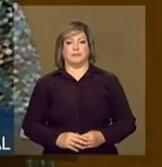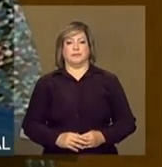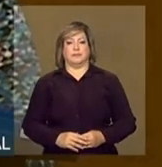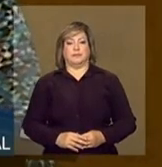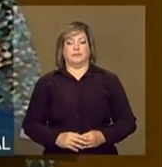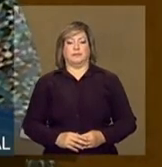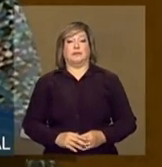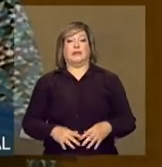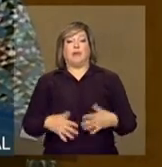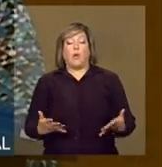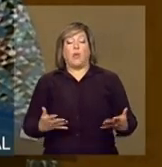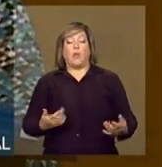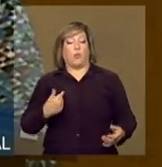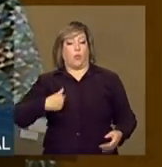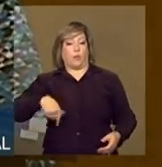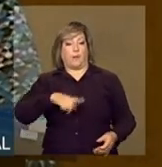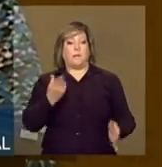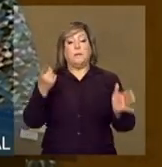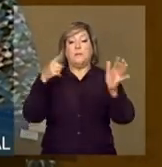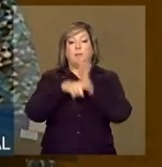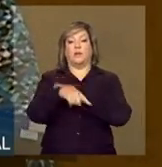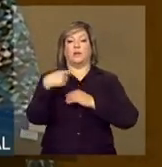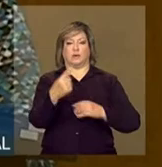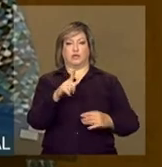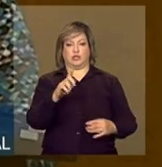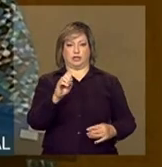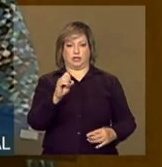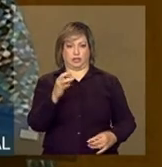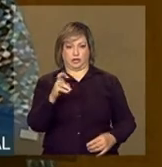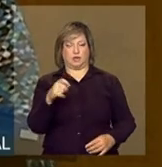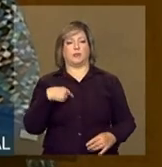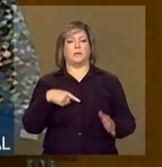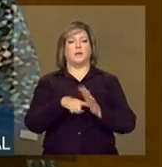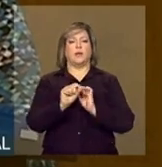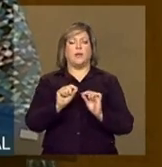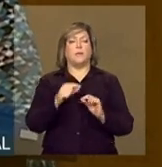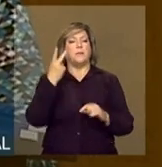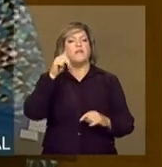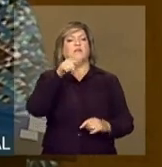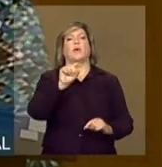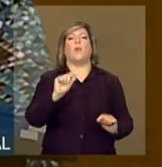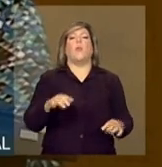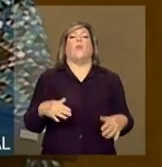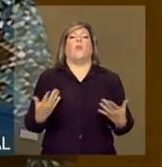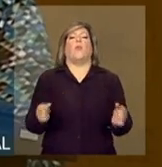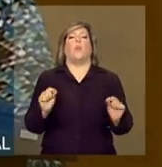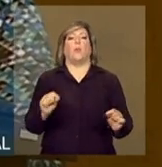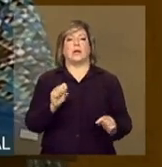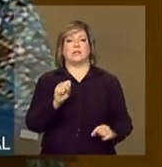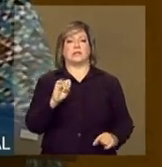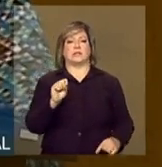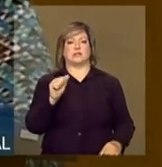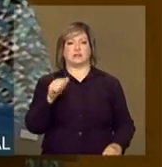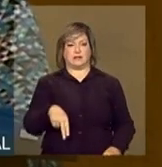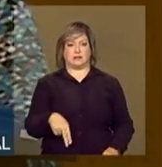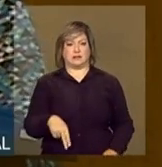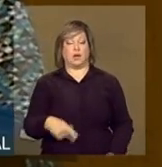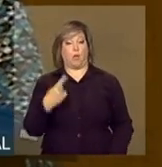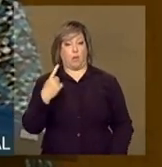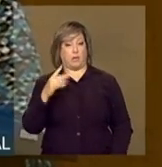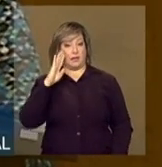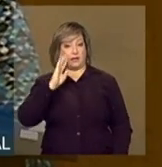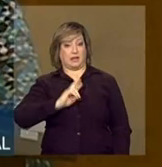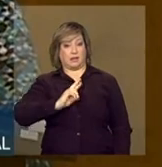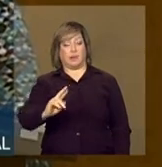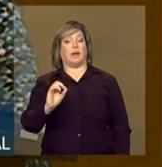então, quando a gente perguntou para os gestores, para você o que é o CISAM? Uma das respostas bem, que sintetiza bem